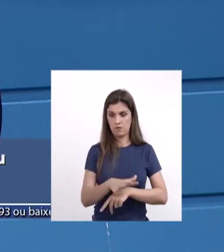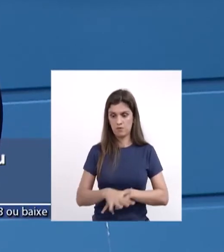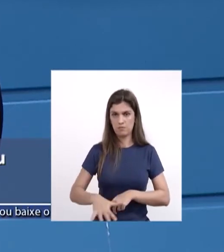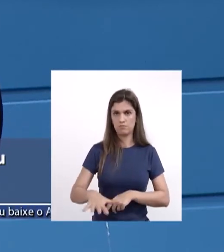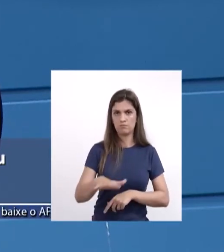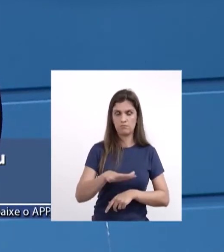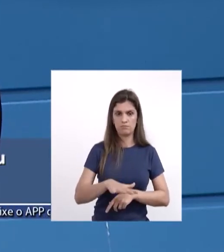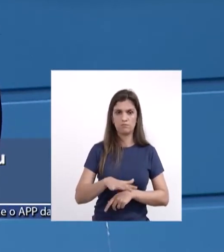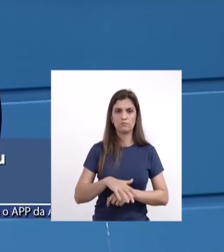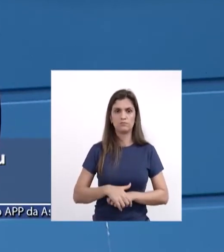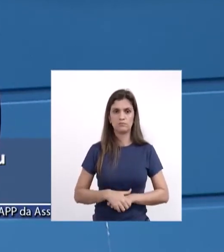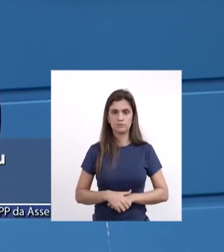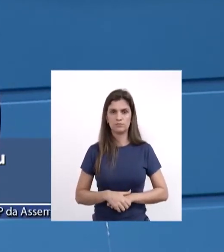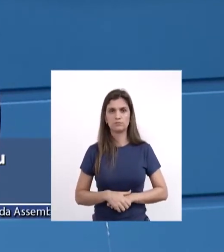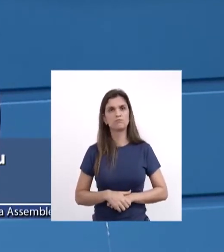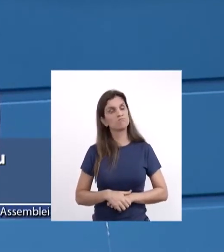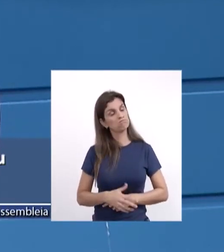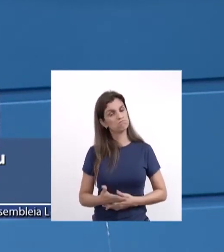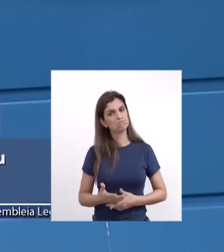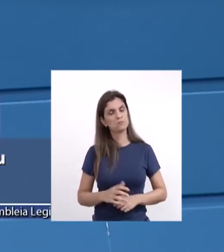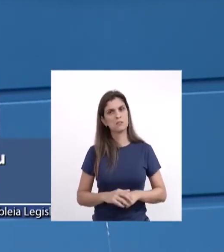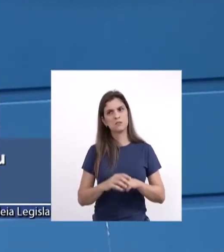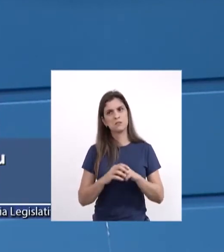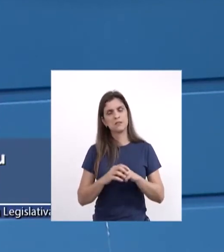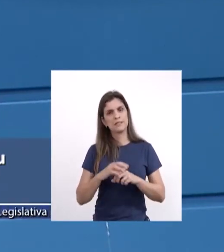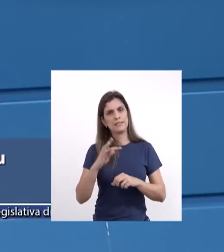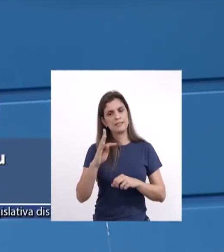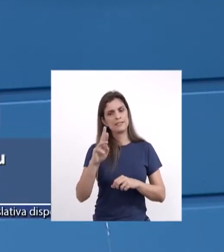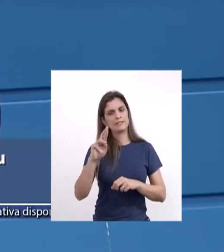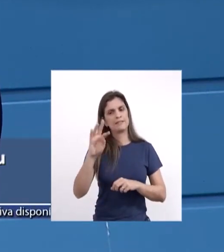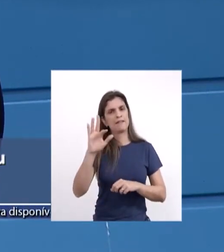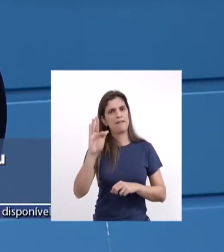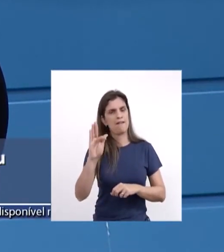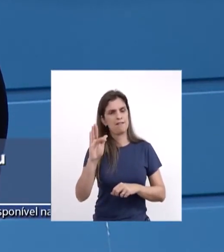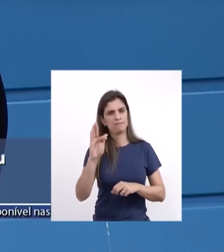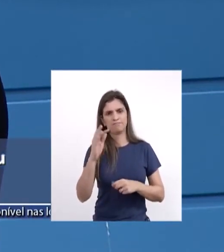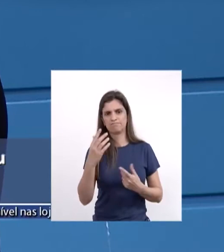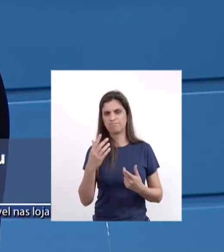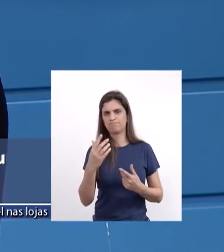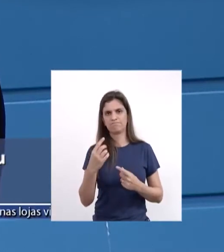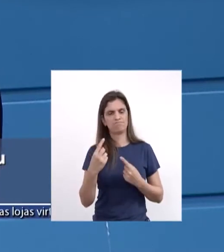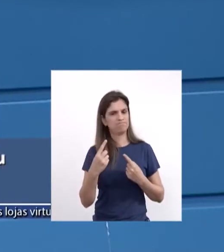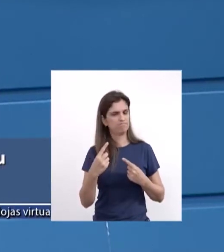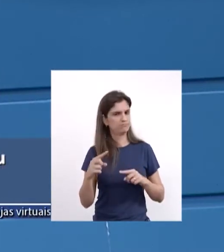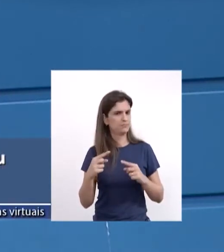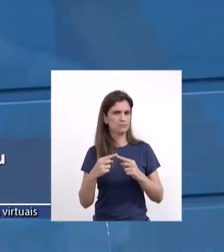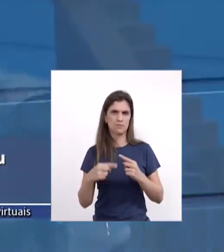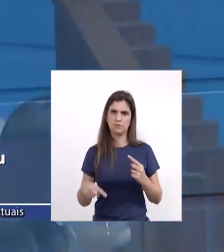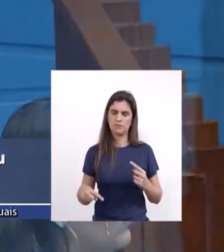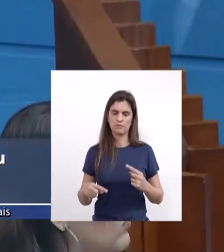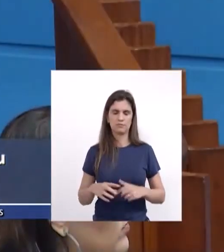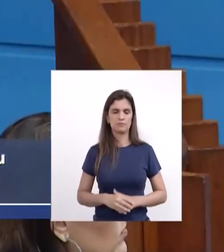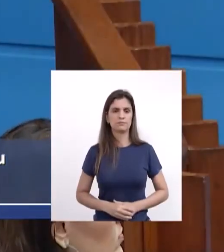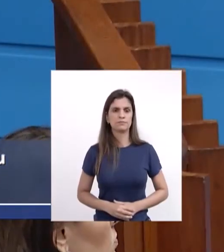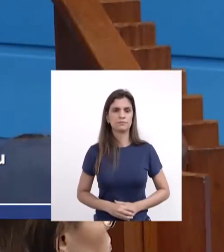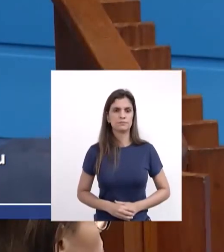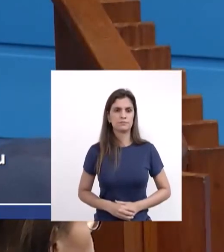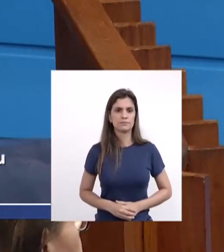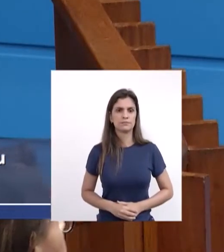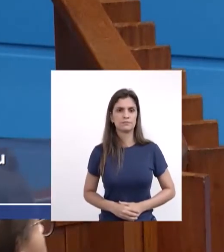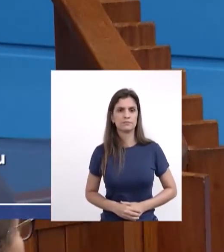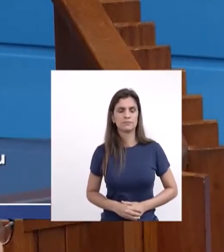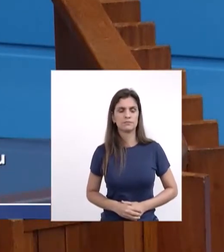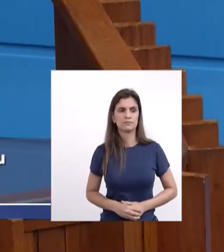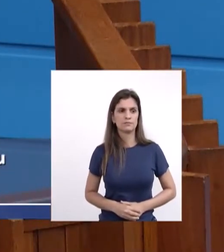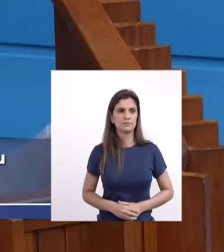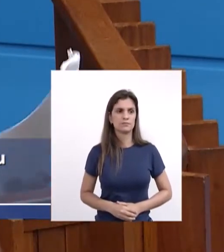essa questão levantada pelo TRF muito nos indigna. E estamos junto com o senhor aí. Eu agradeço,